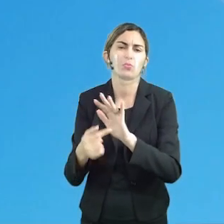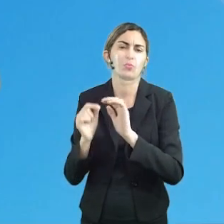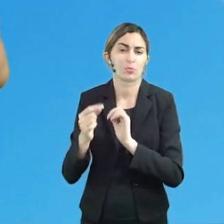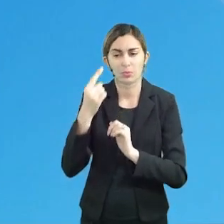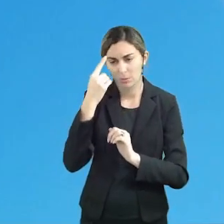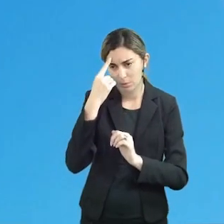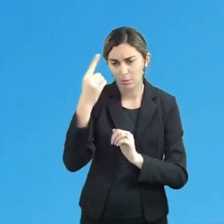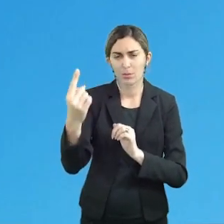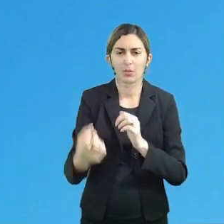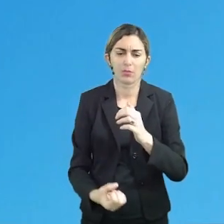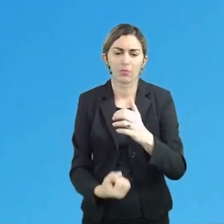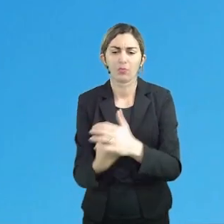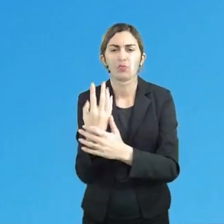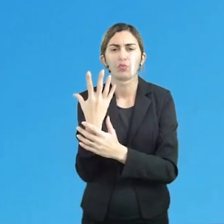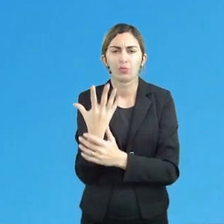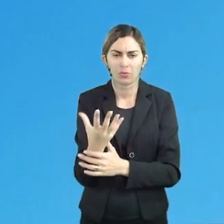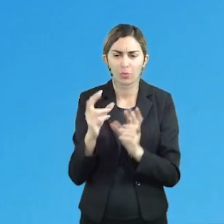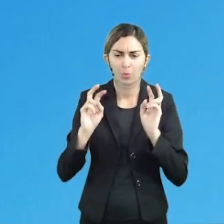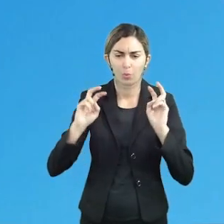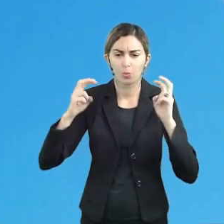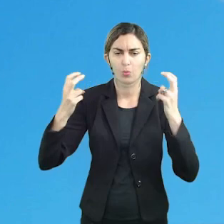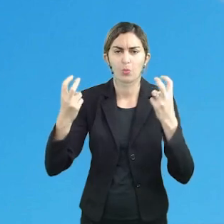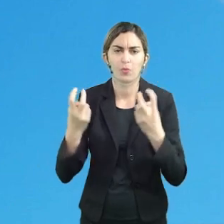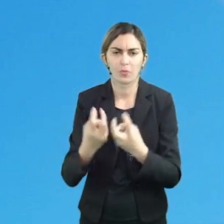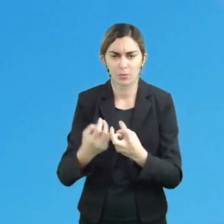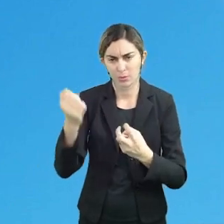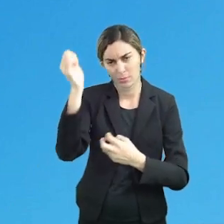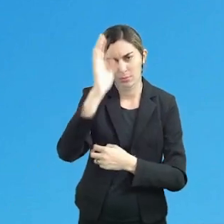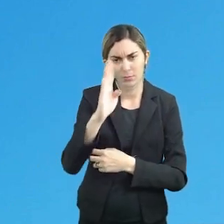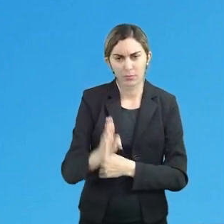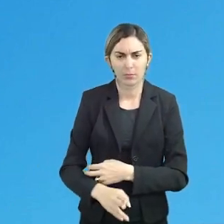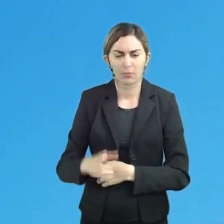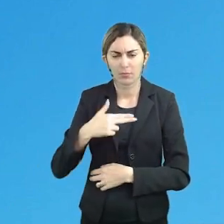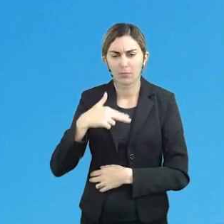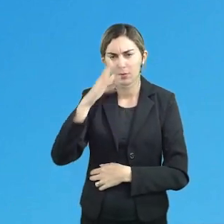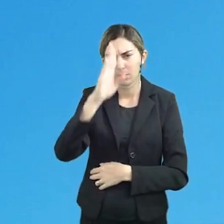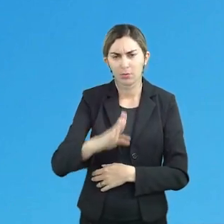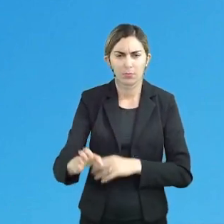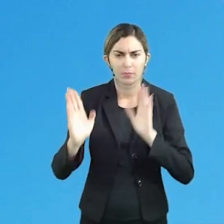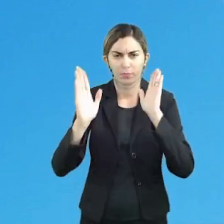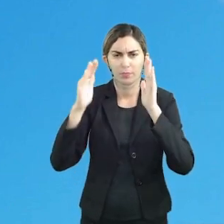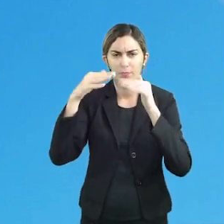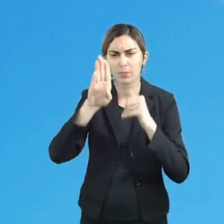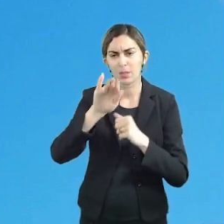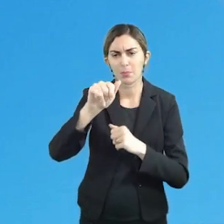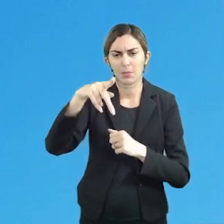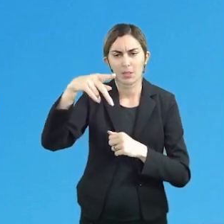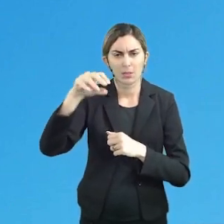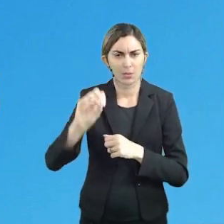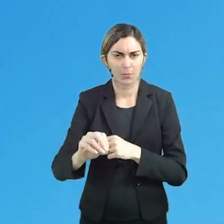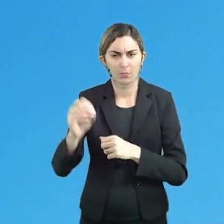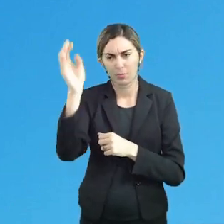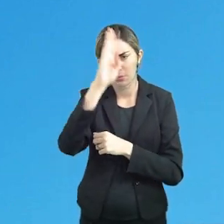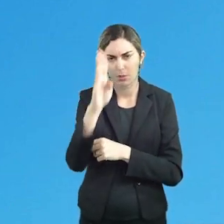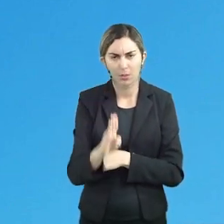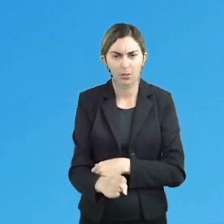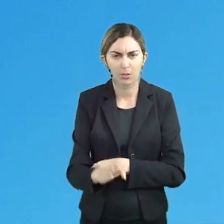A ideia para fundar a Conferência Nacional dos Bispos do Brasil, a